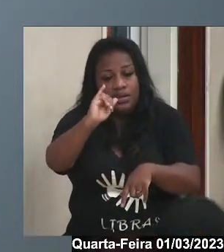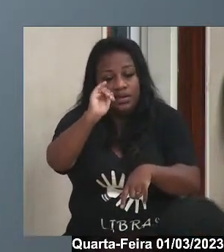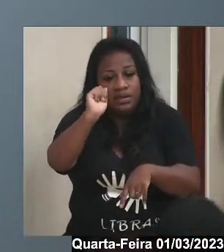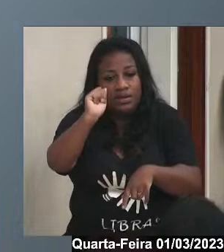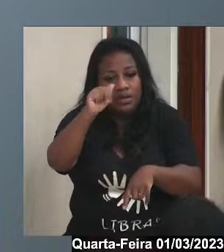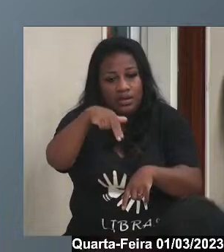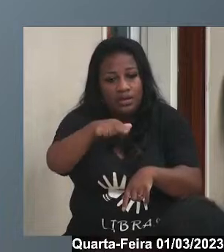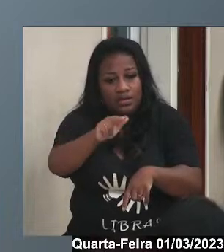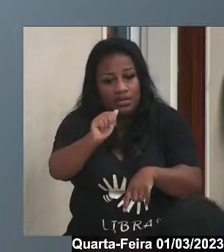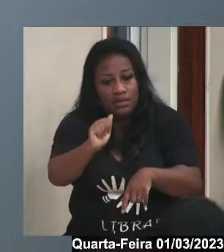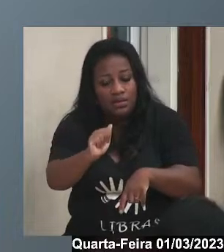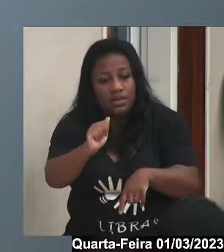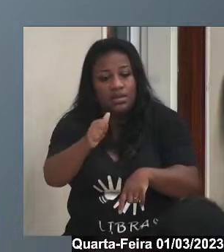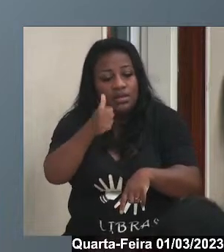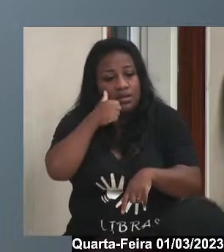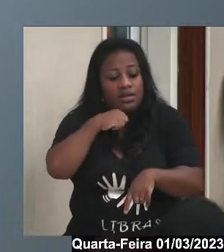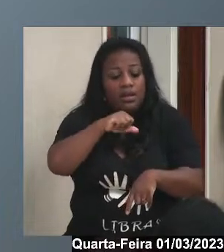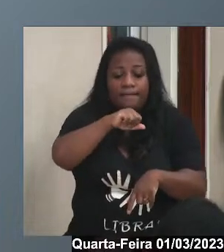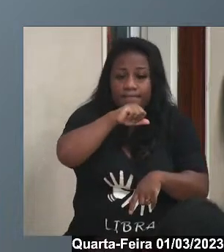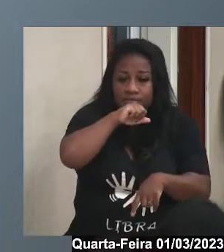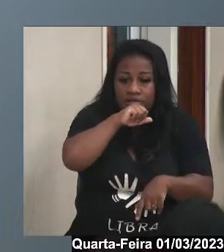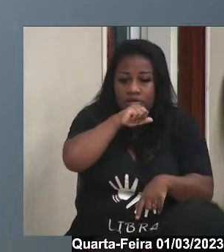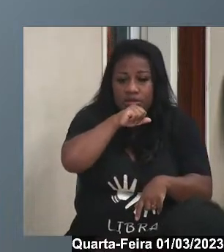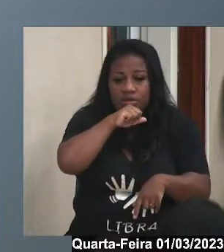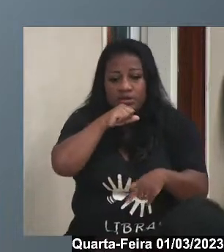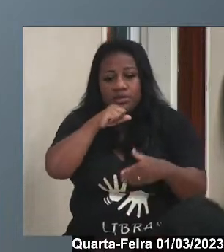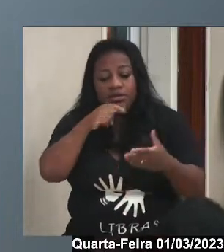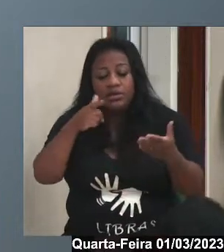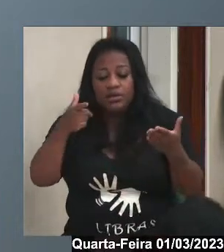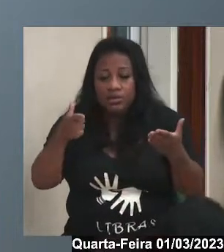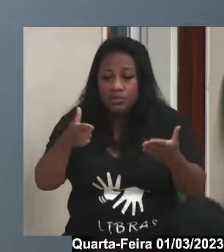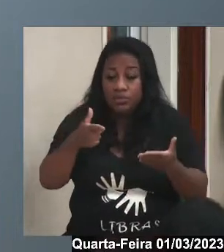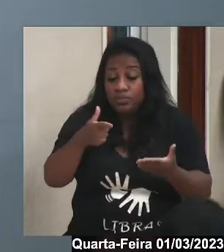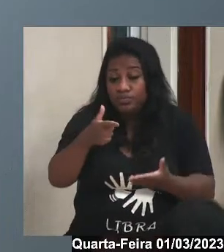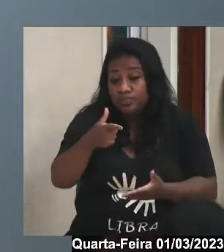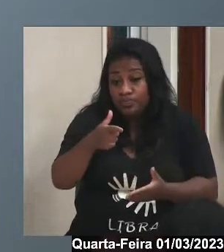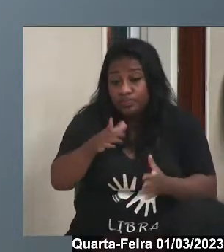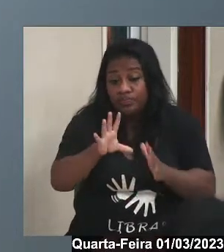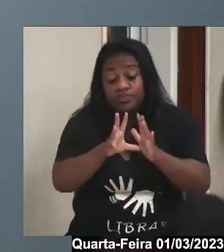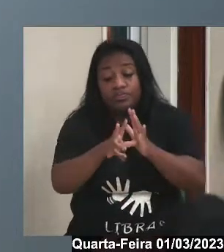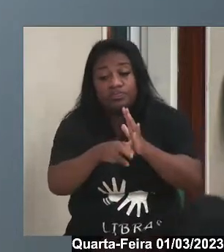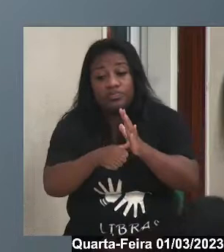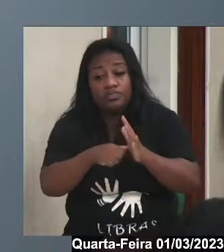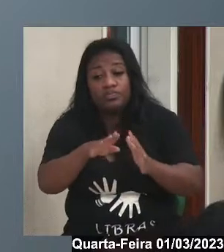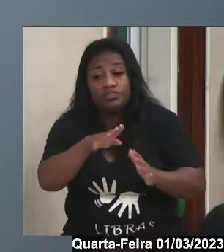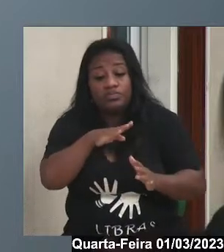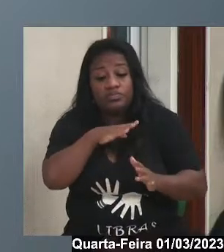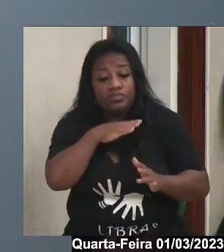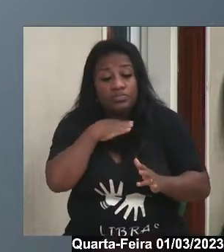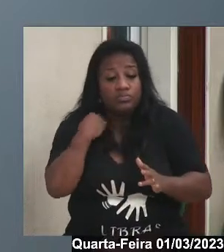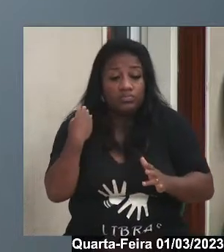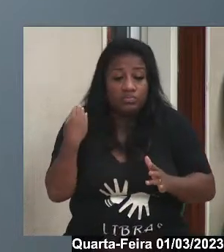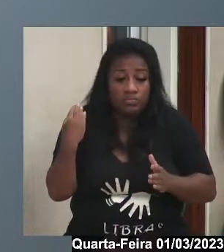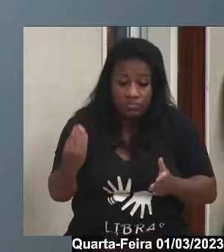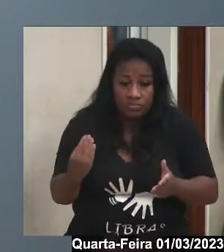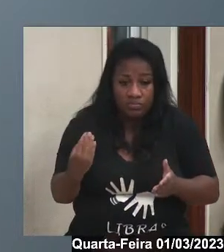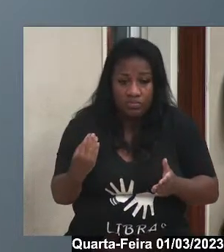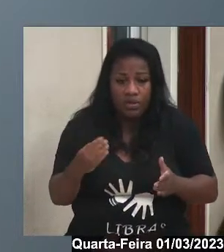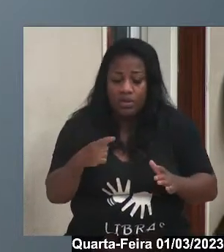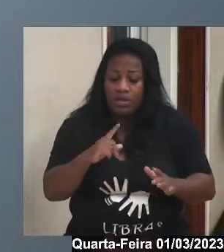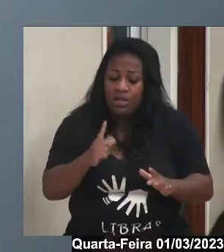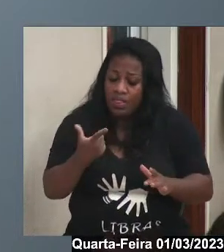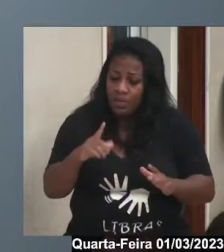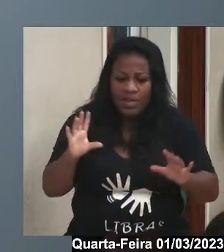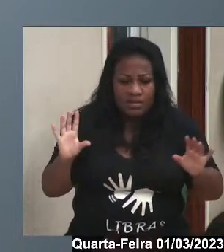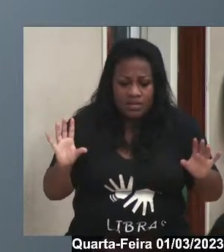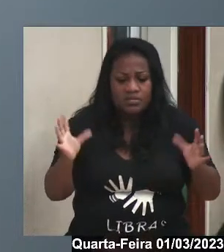meninos que morreu. E eu quero dizer aqui, dona Adriana, para a senhora, que essa moção de congratulação não é